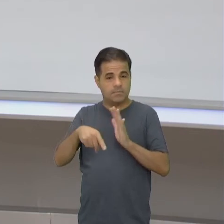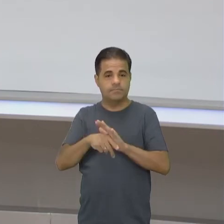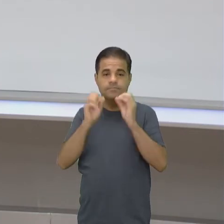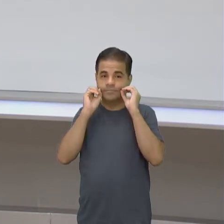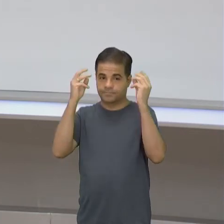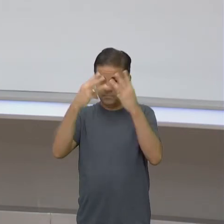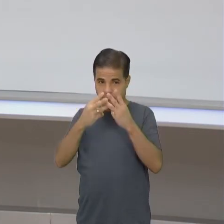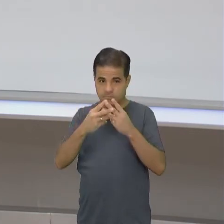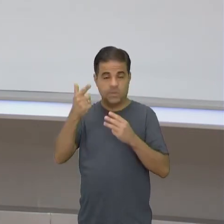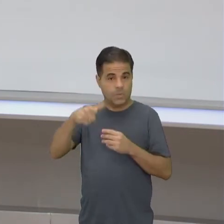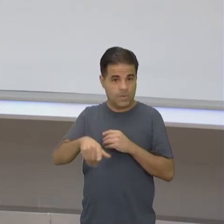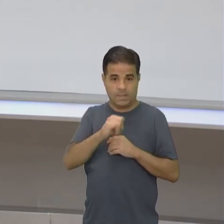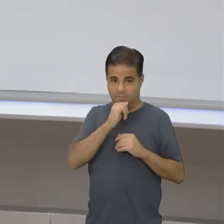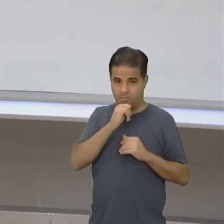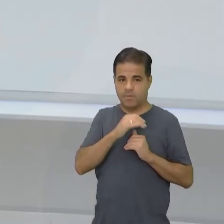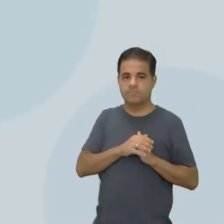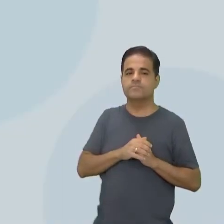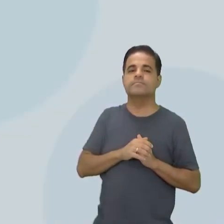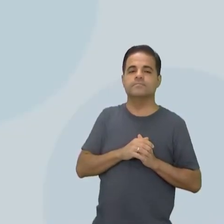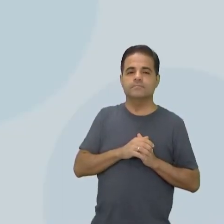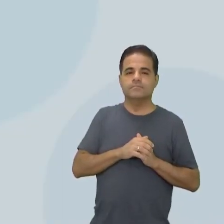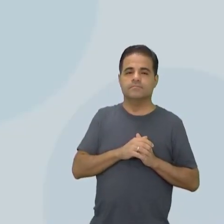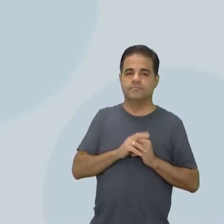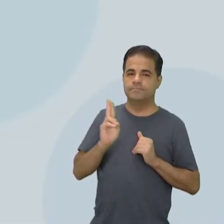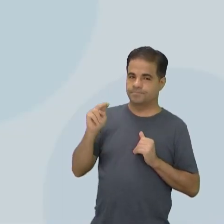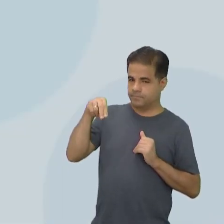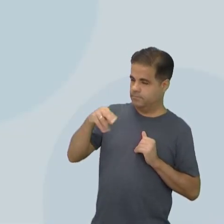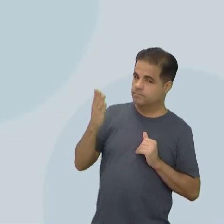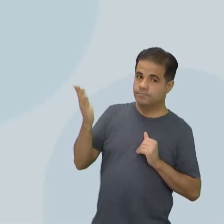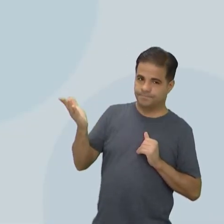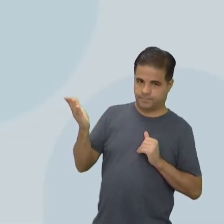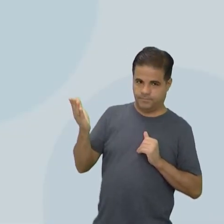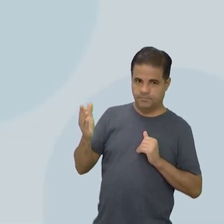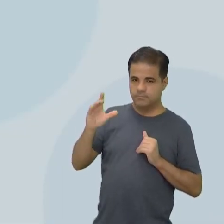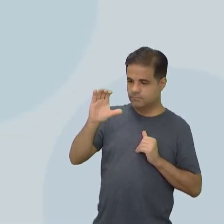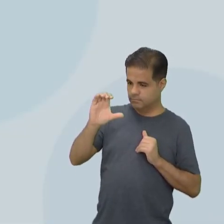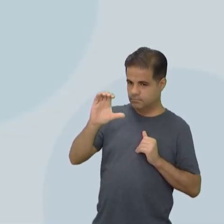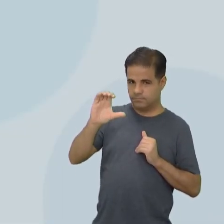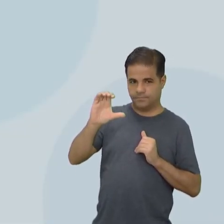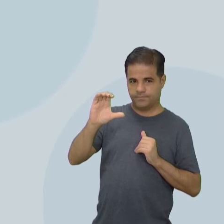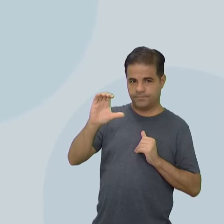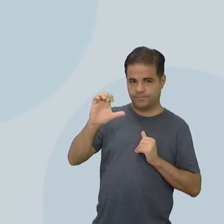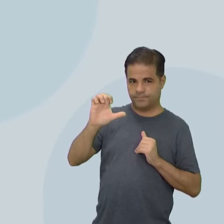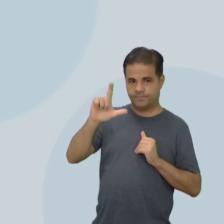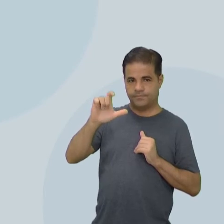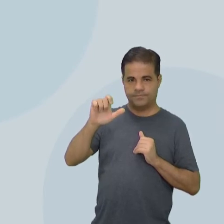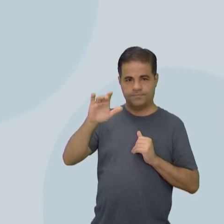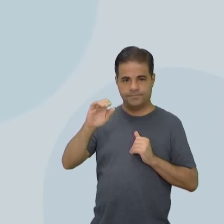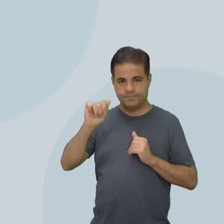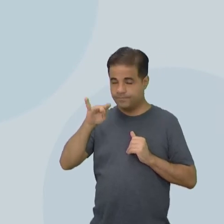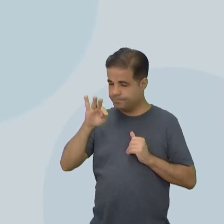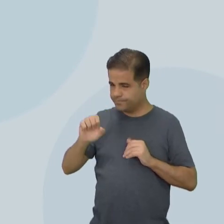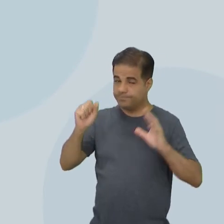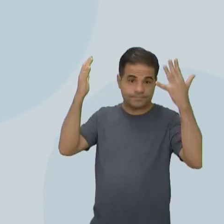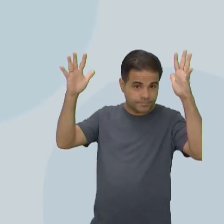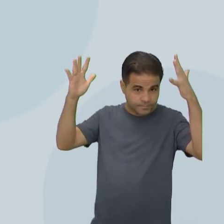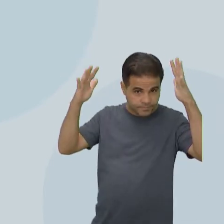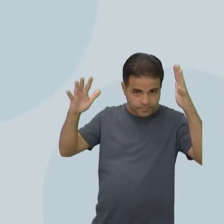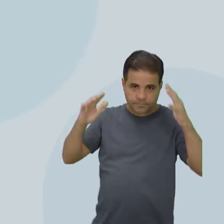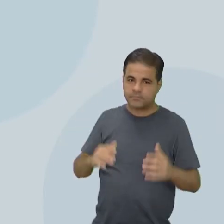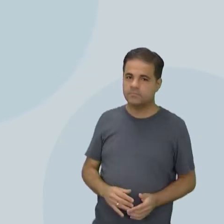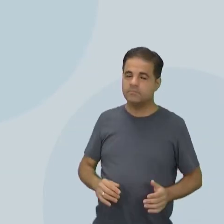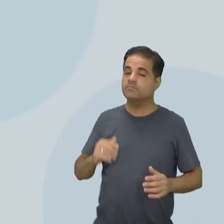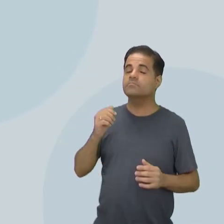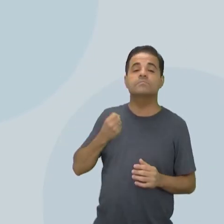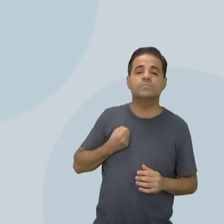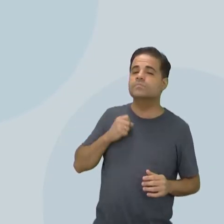um? Olha só. UN, celebrates, celebra, né? 25, números,